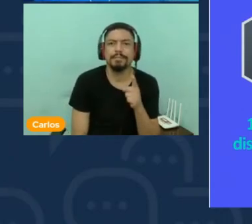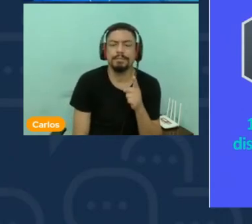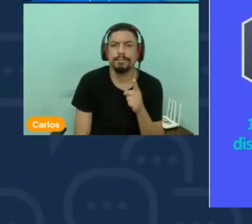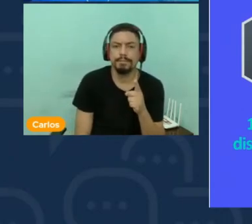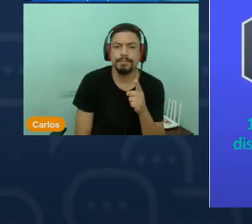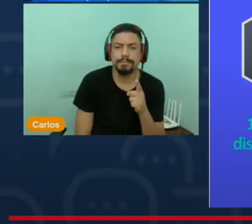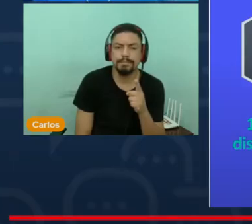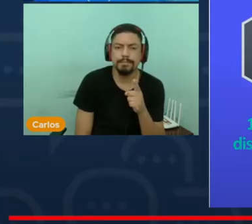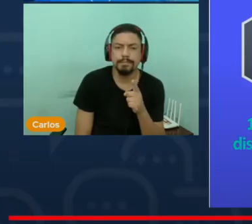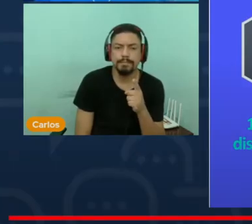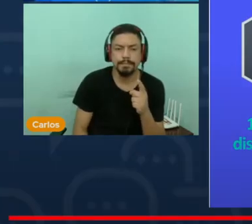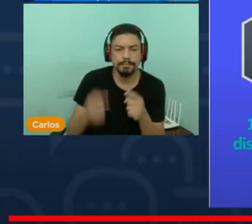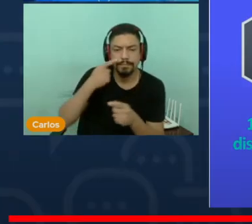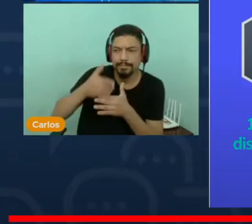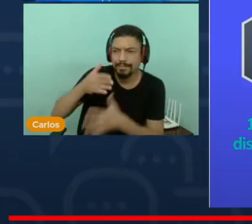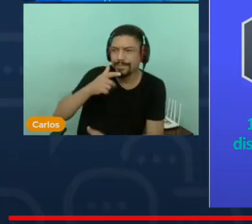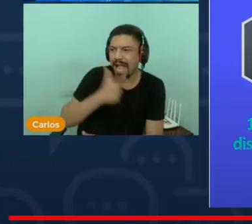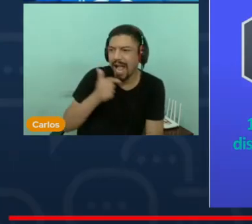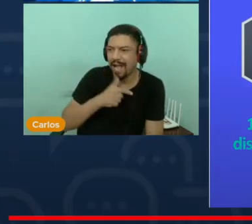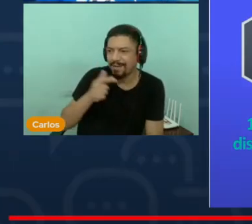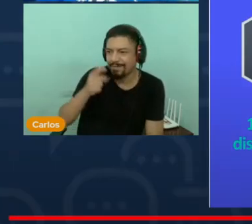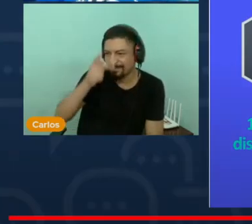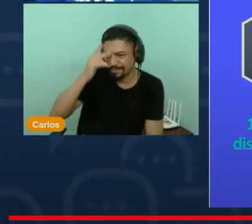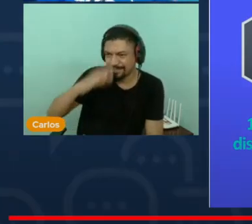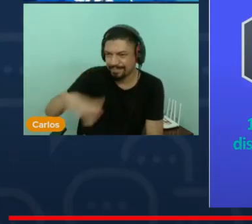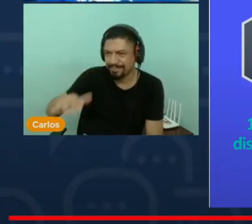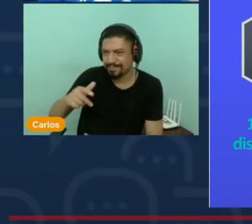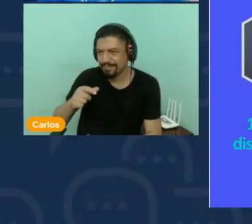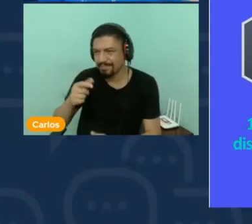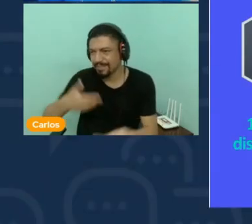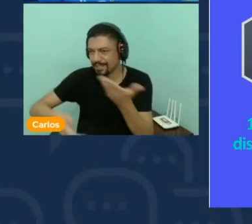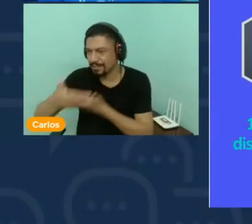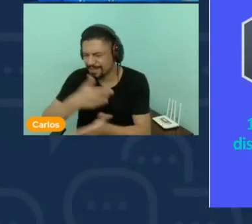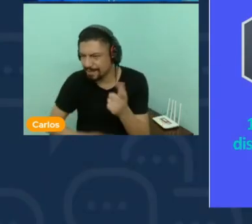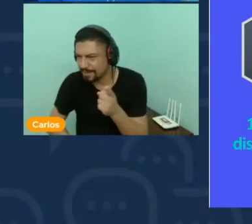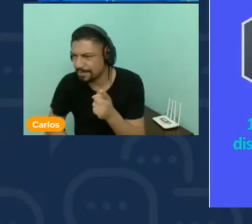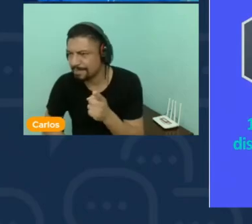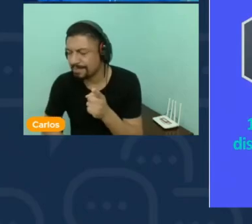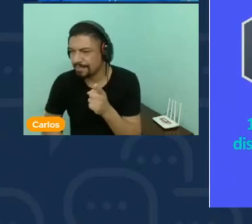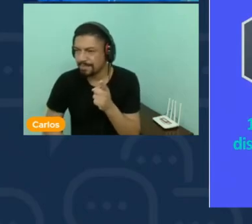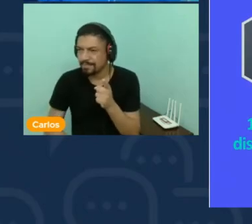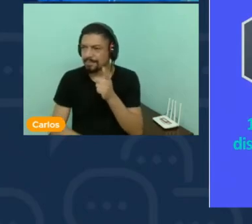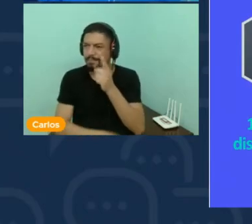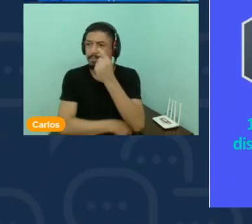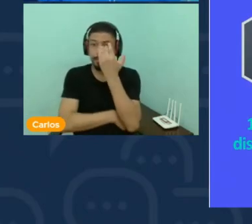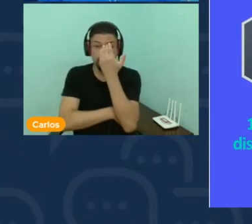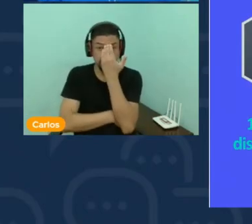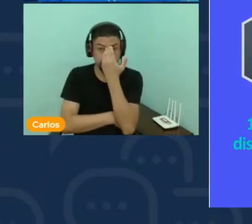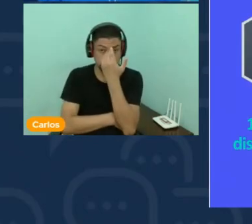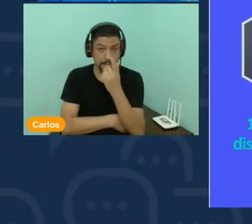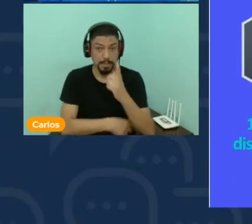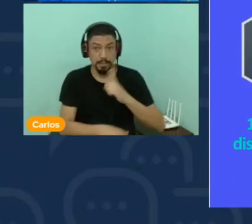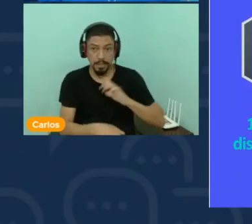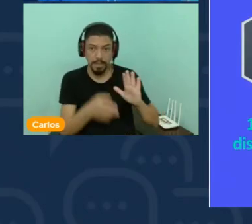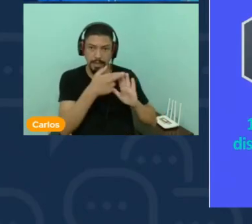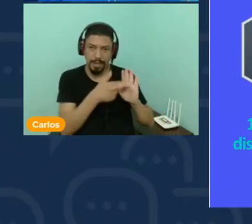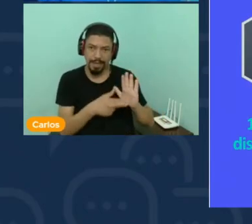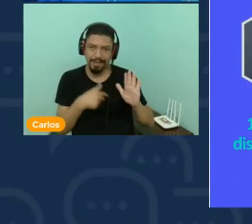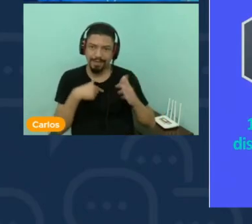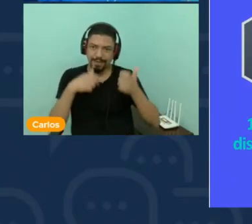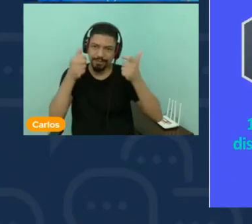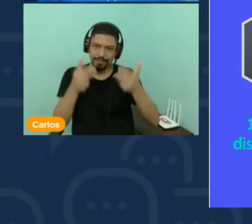boa. Pessoal interagindo bastante. Temos um regulamento com tudo que eu falei, tá?